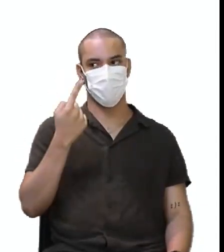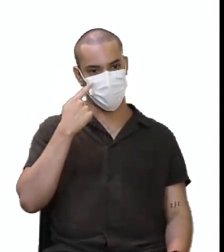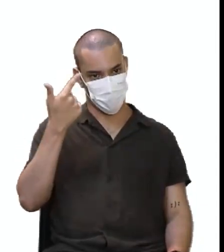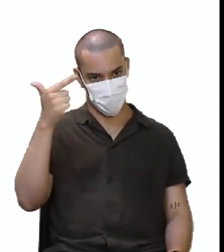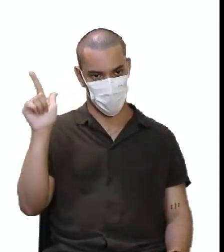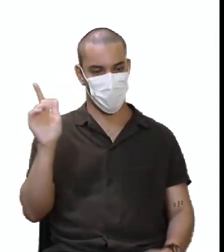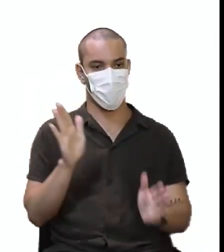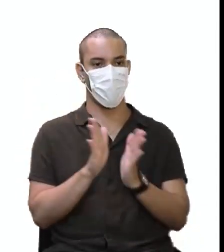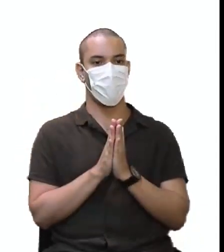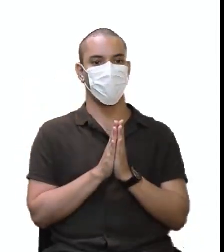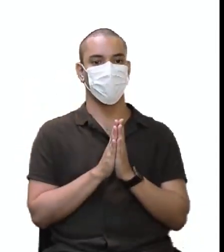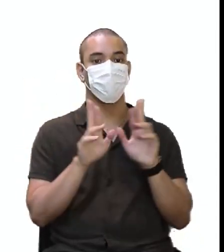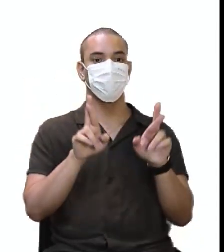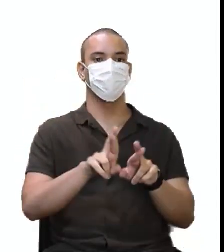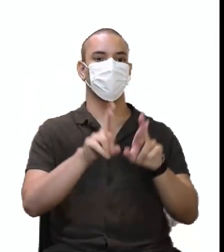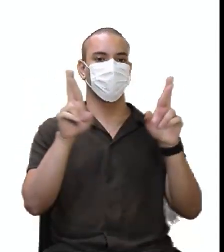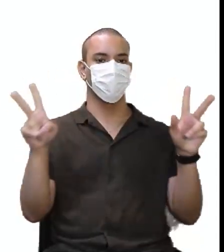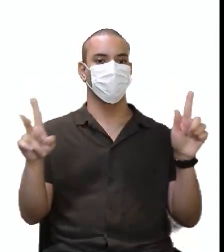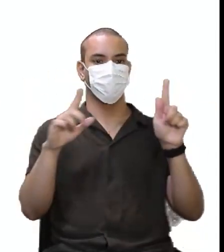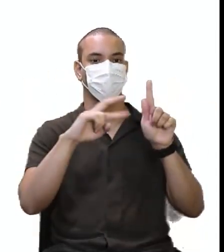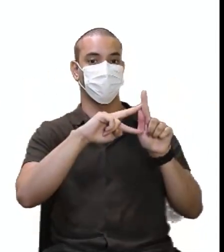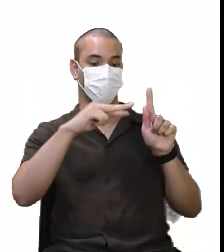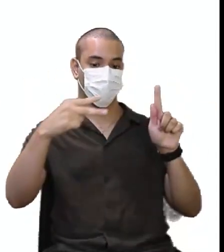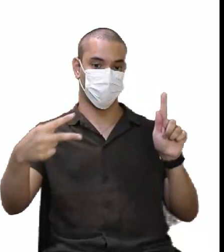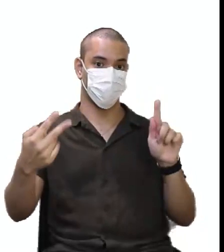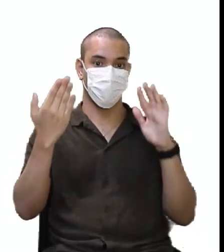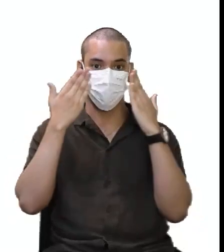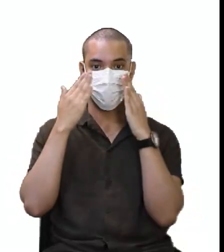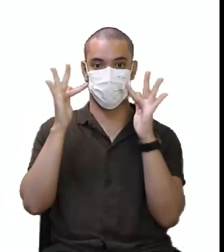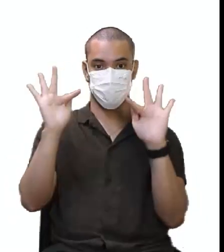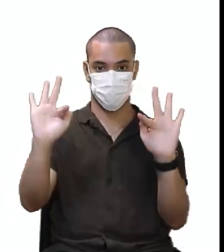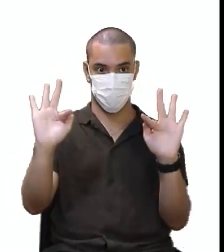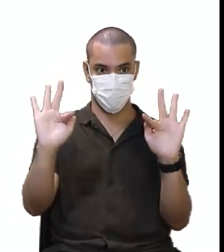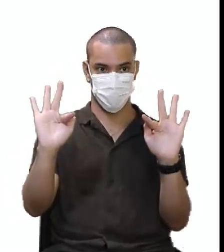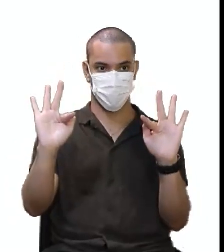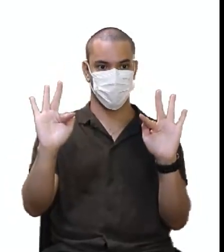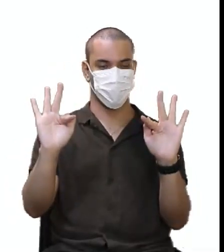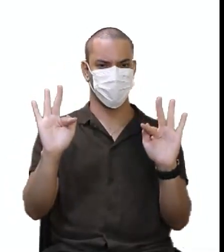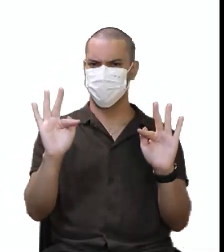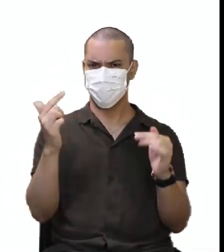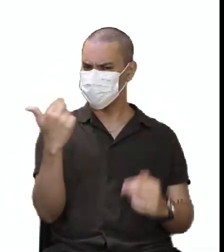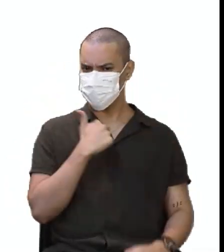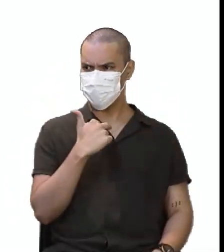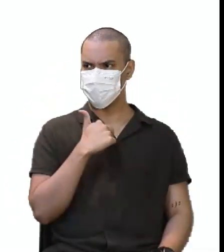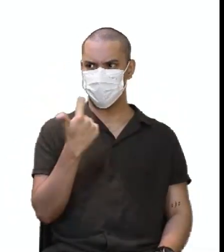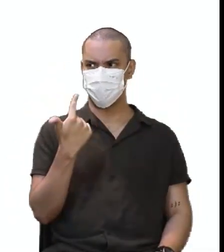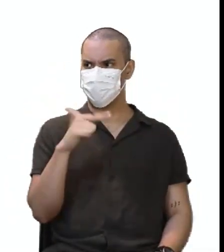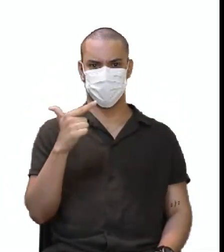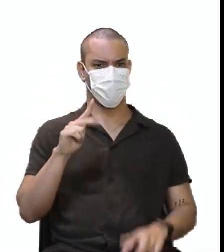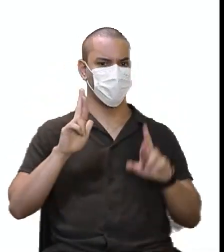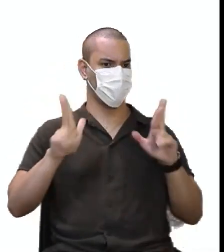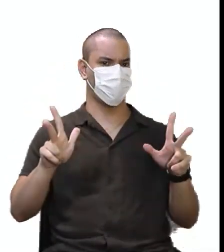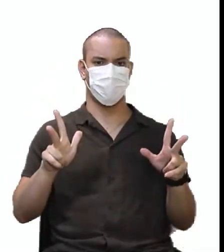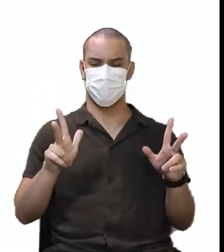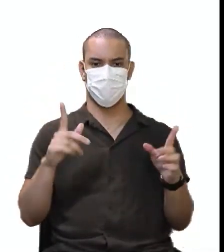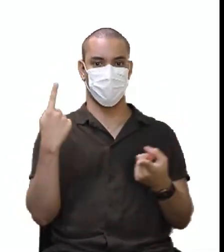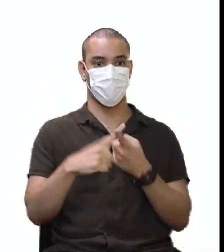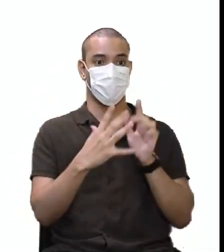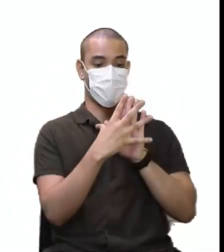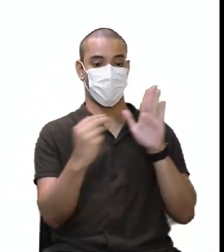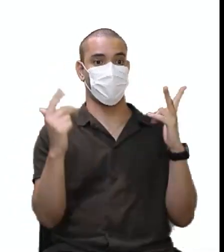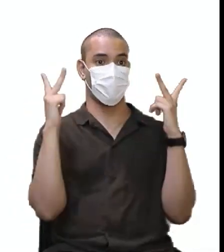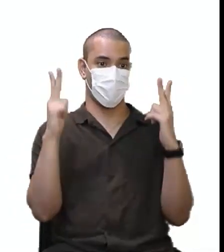outras opções. Letra C, diferenças nos genótipos e fenótipos. Elas não podem ter diferenças no genótipo porque elas são